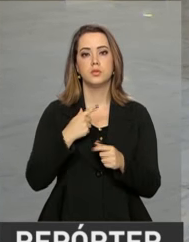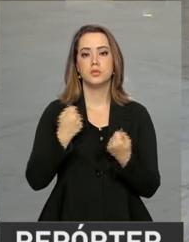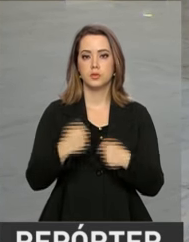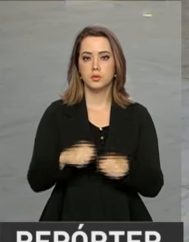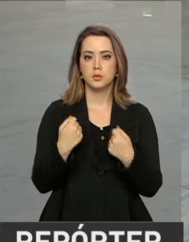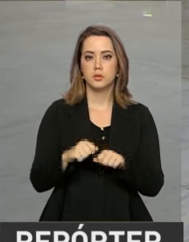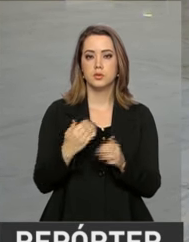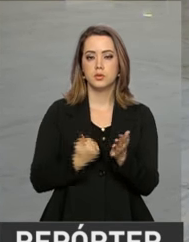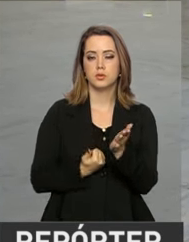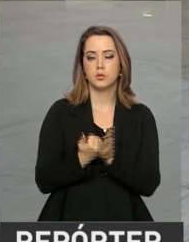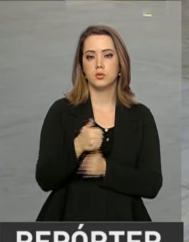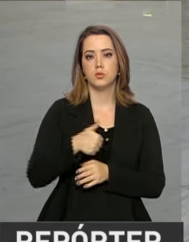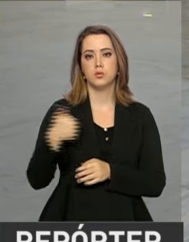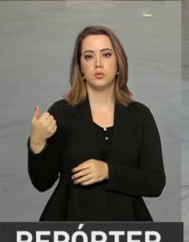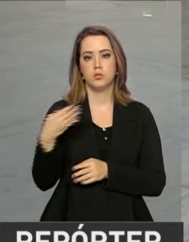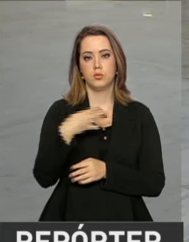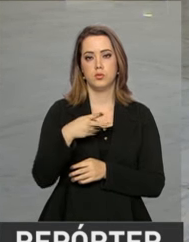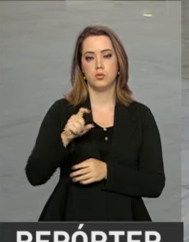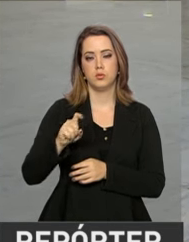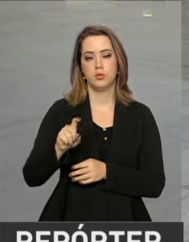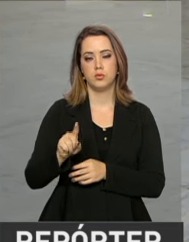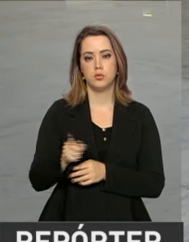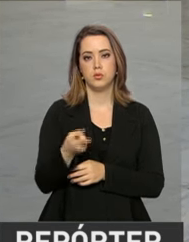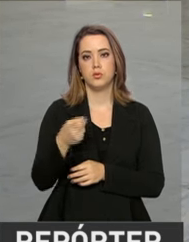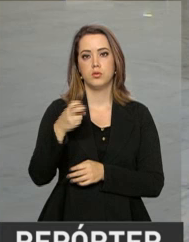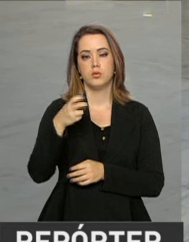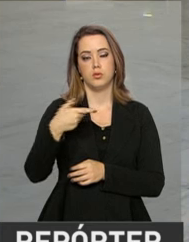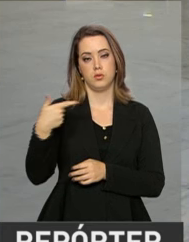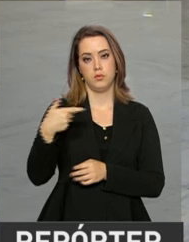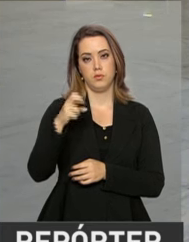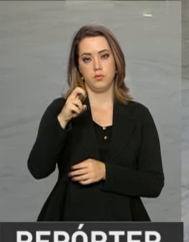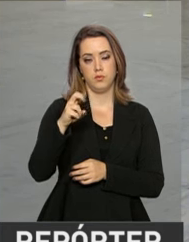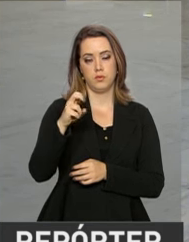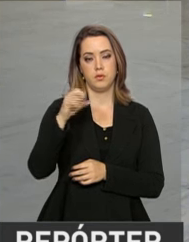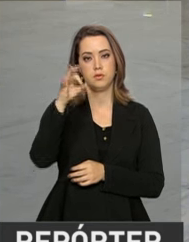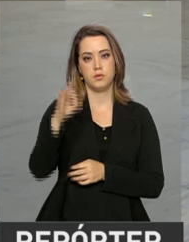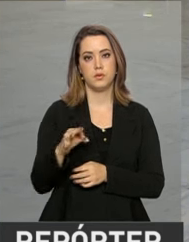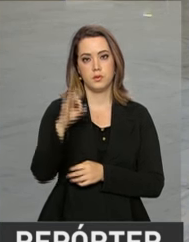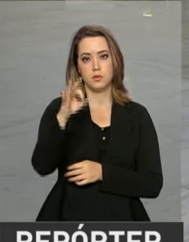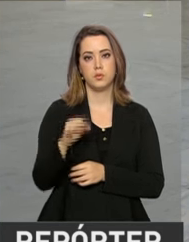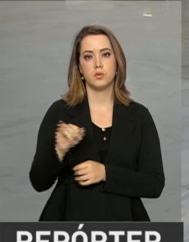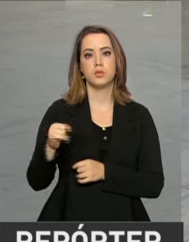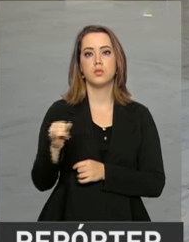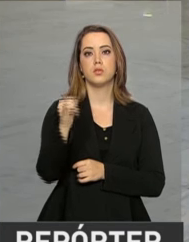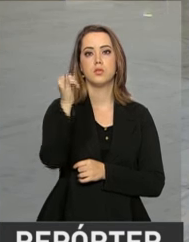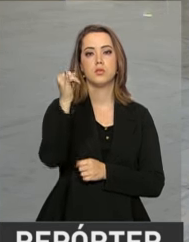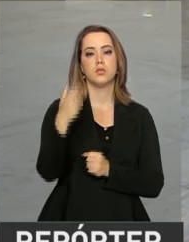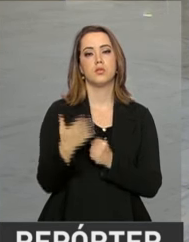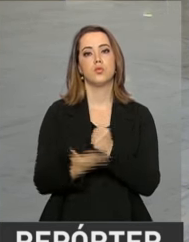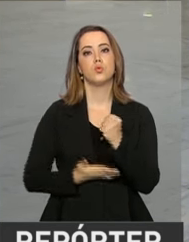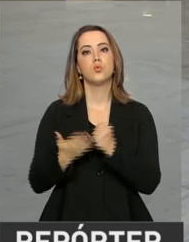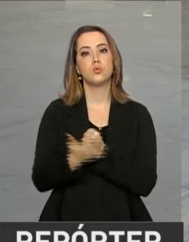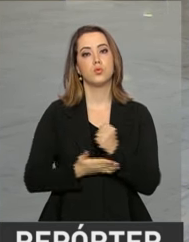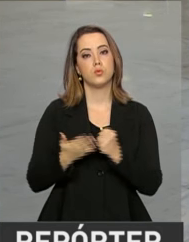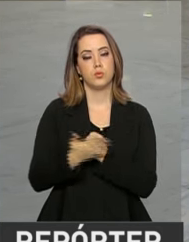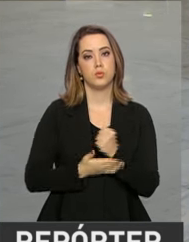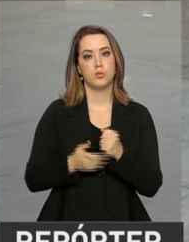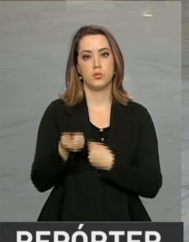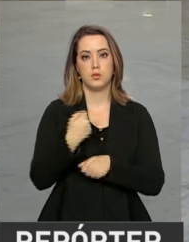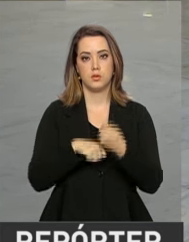14,25%. Lembrando aí que a CELIC é a taxa básica de juros da economia e que ela serve como referência para